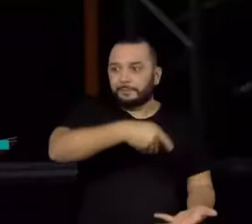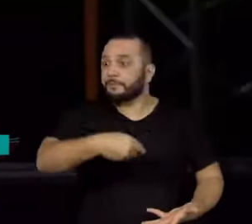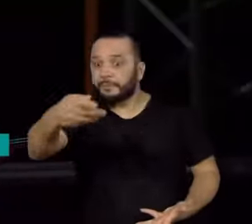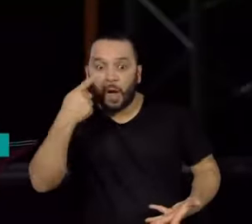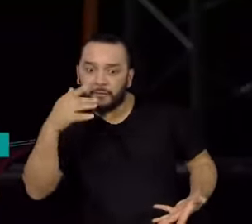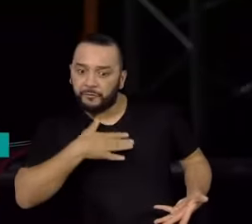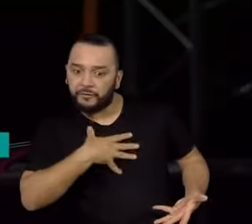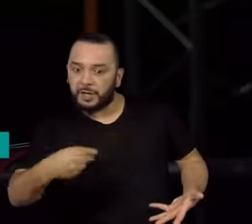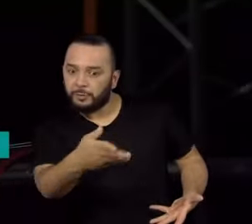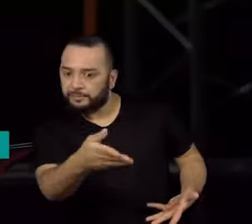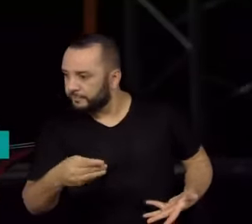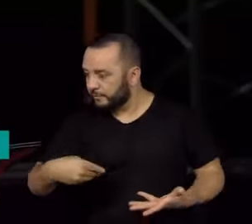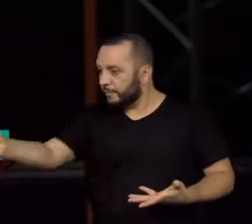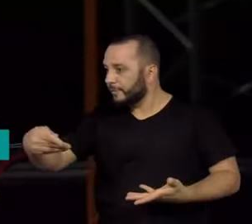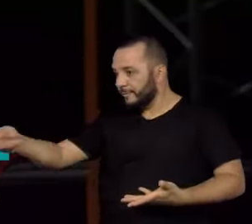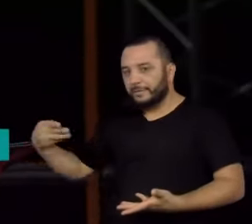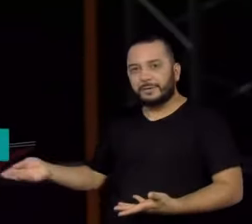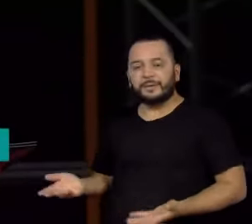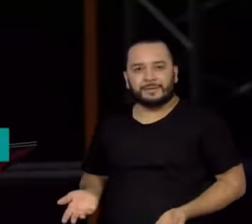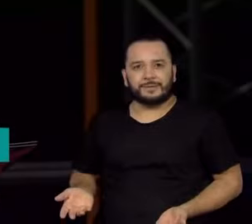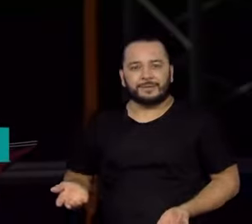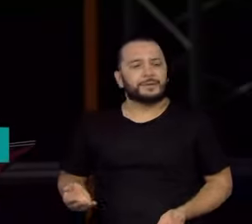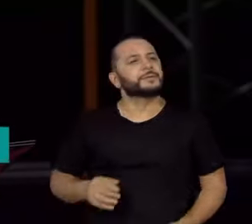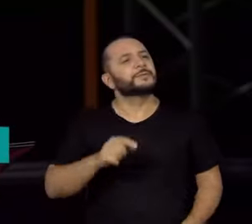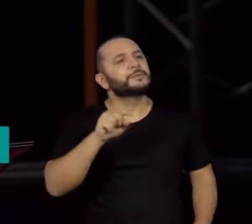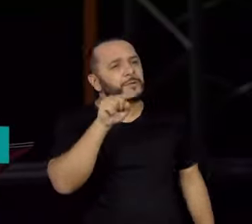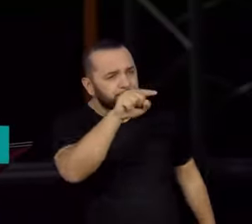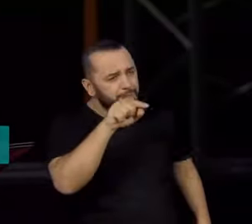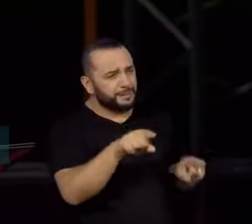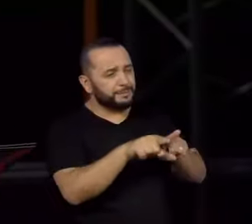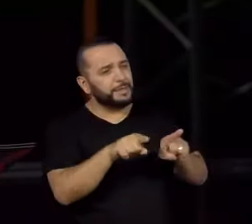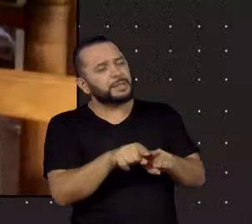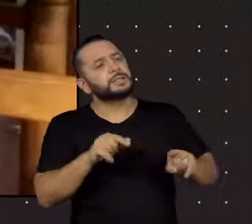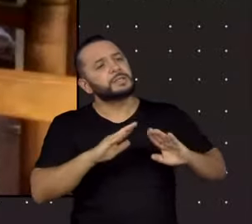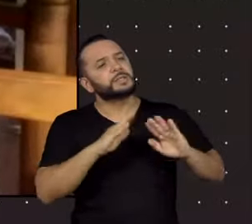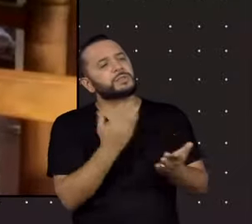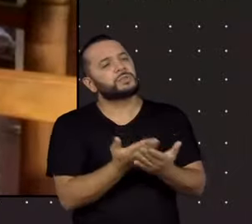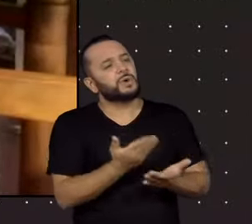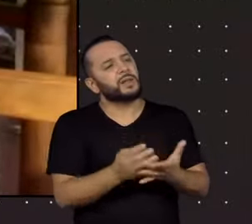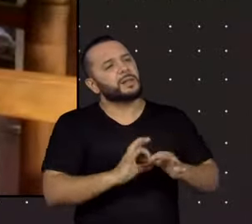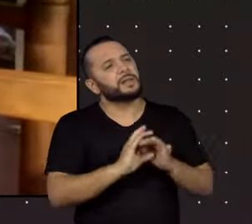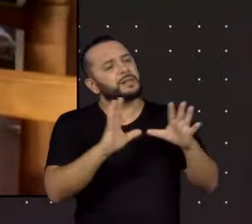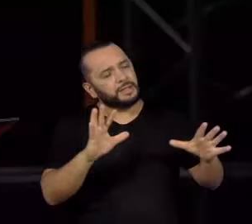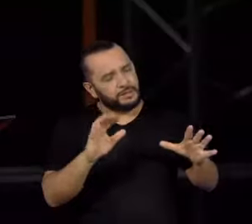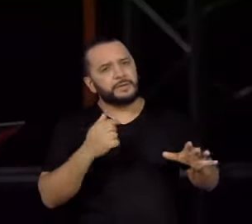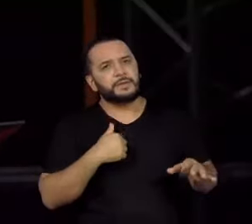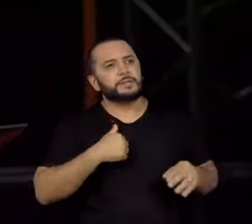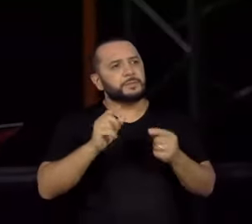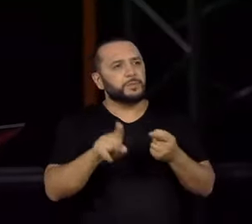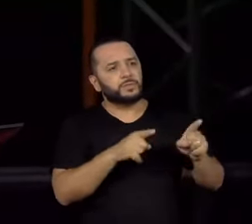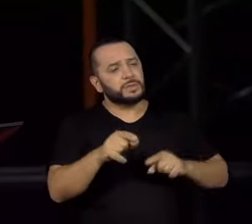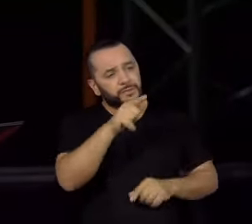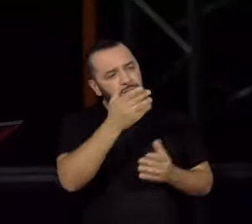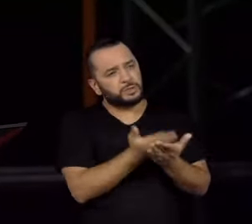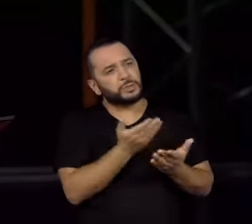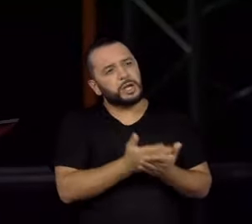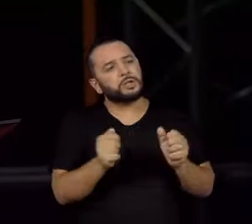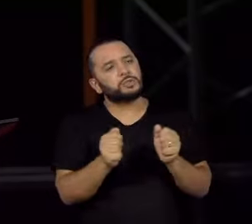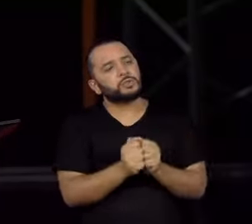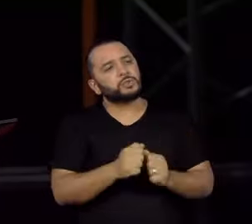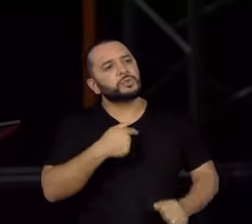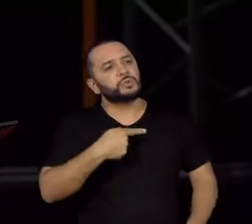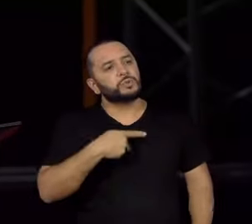Agora, da orquestra amadora, você passa para a Escola Livre de Música e vai estudar com o Kohlreuter. Então, 2 perguntas.